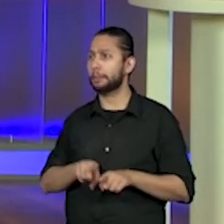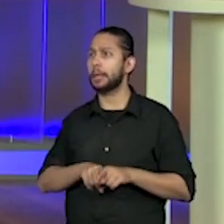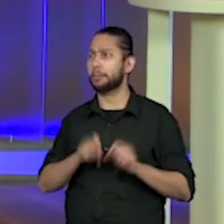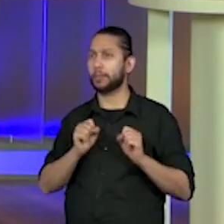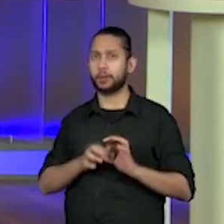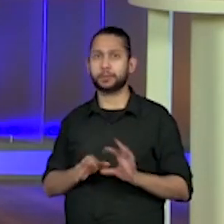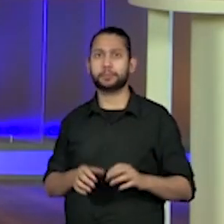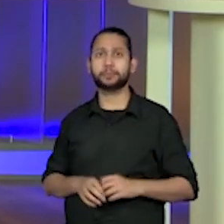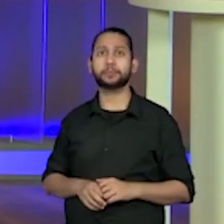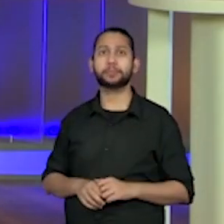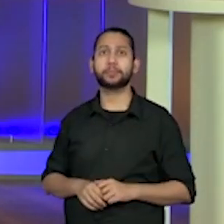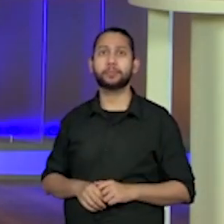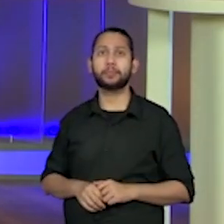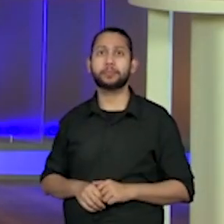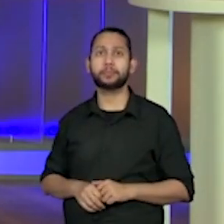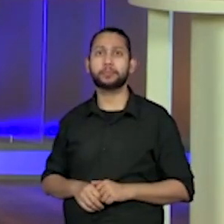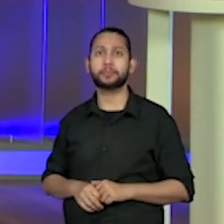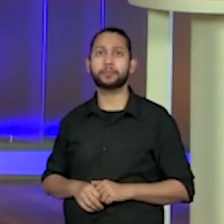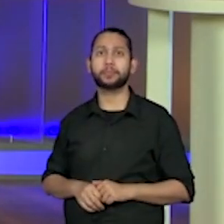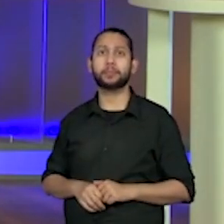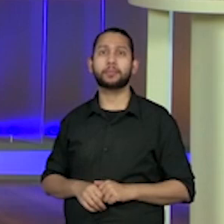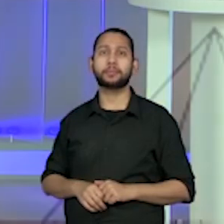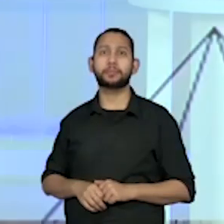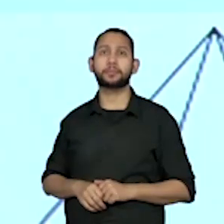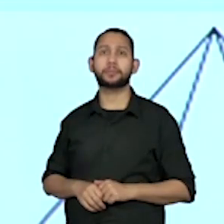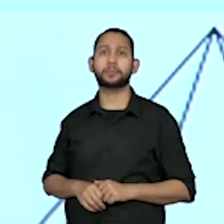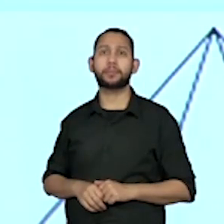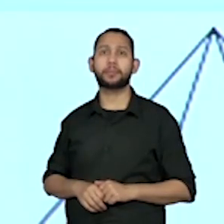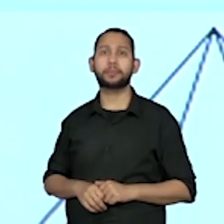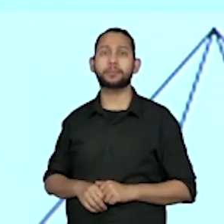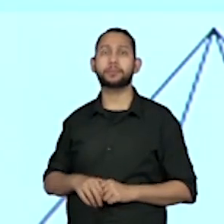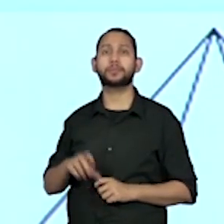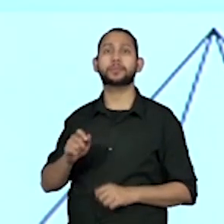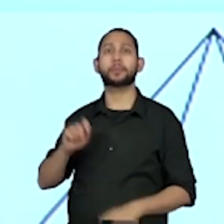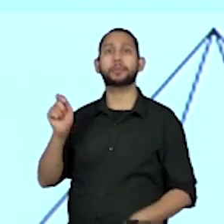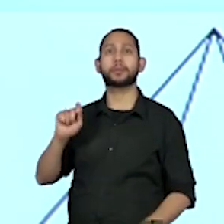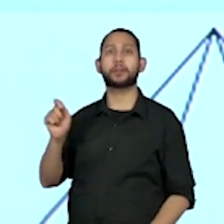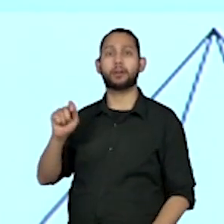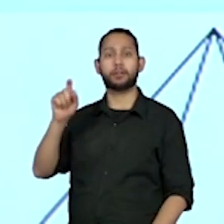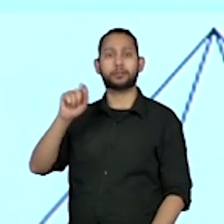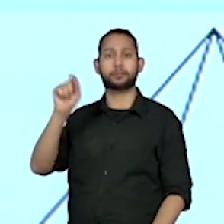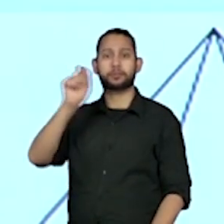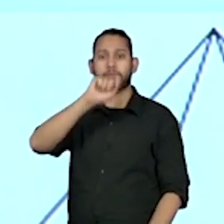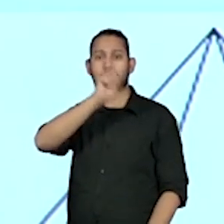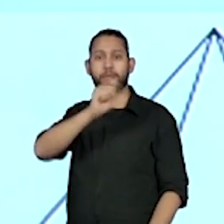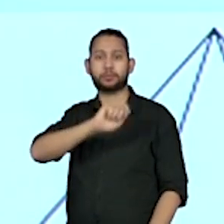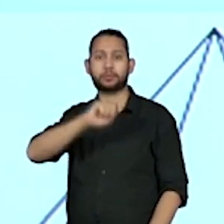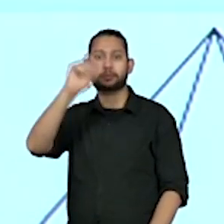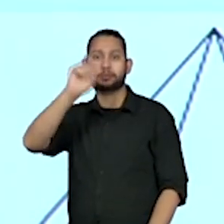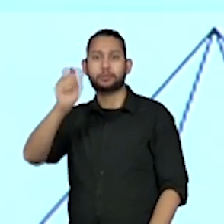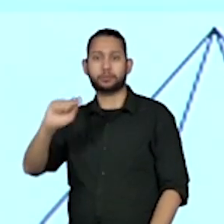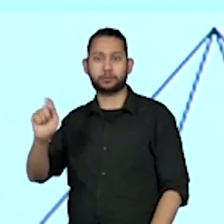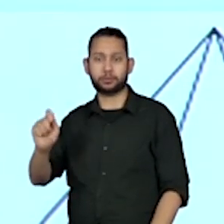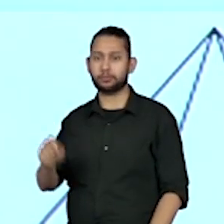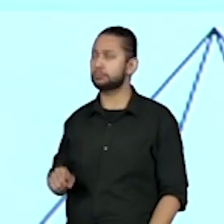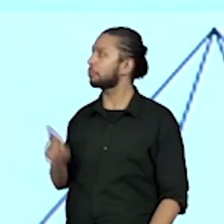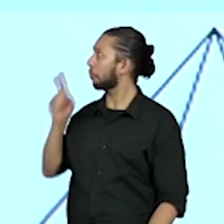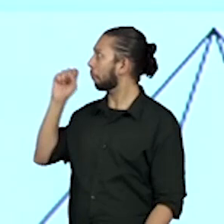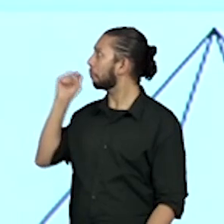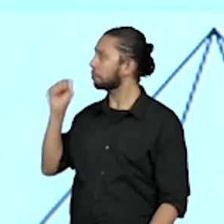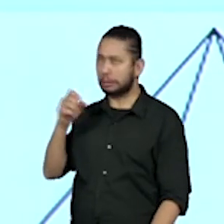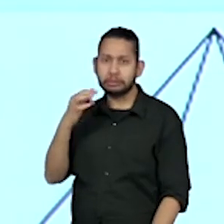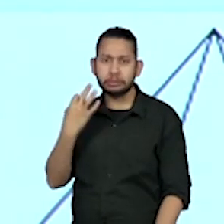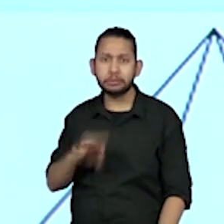assim? Pergunta, vamos lá. Não vou pintar essa. Vou pintar essa aqui do lado. Se eu fizer isso,